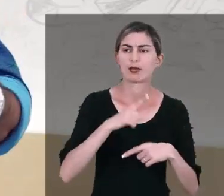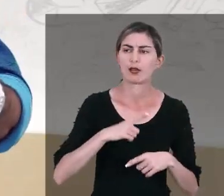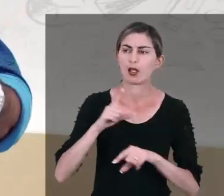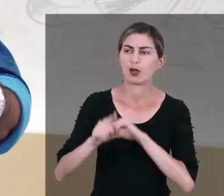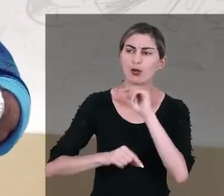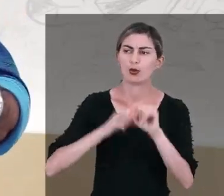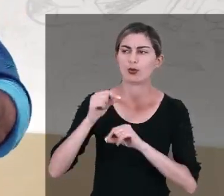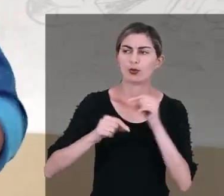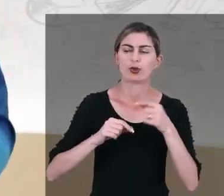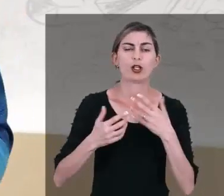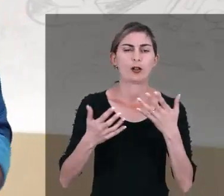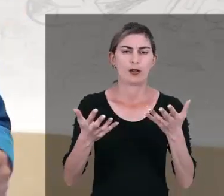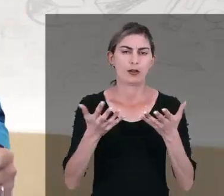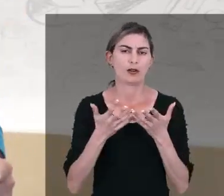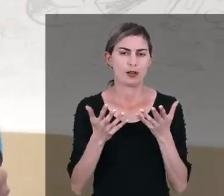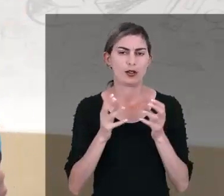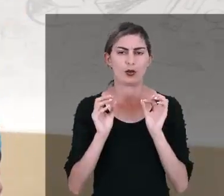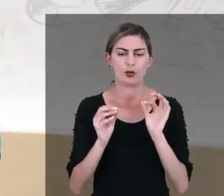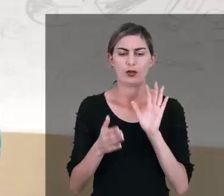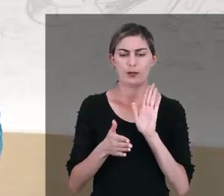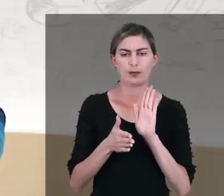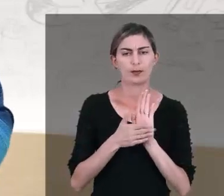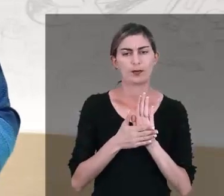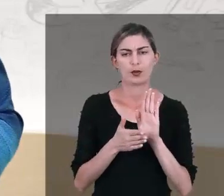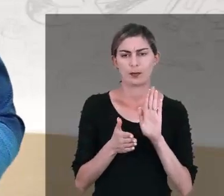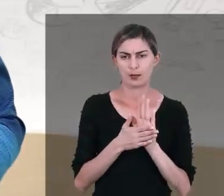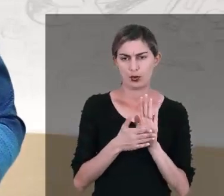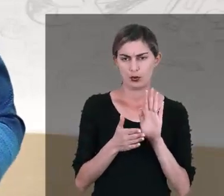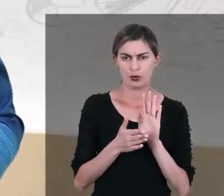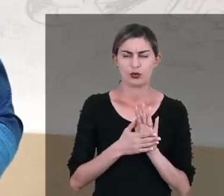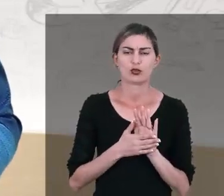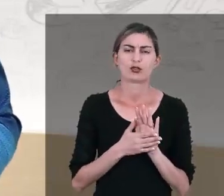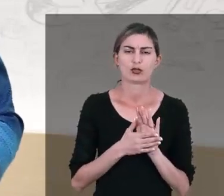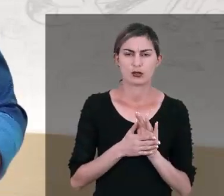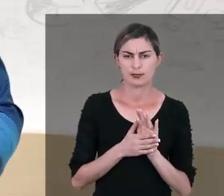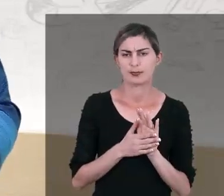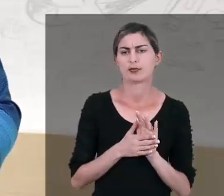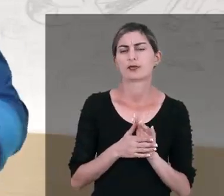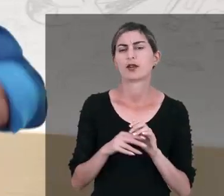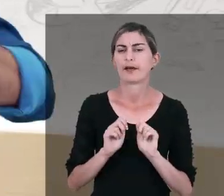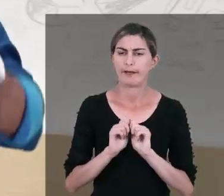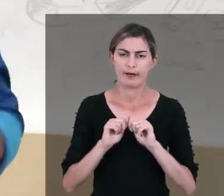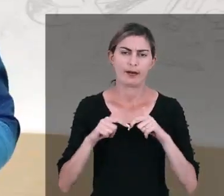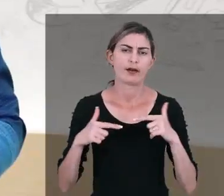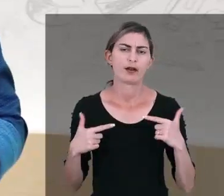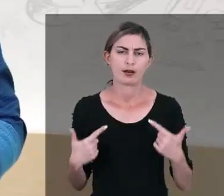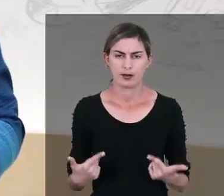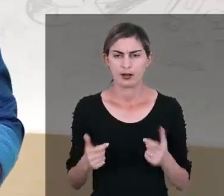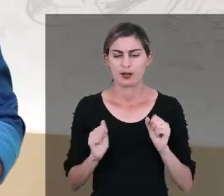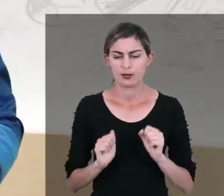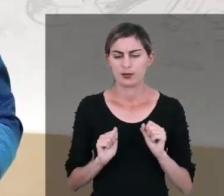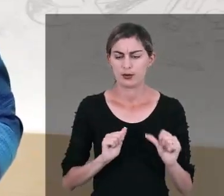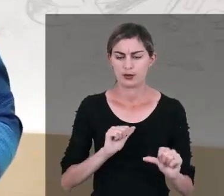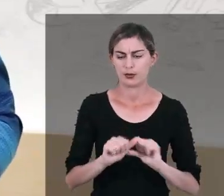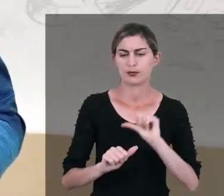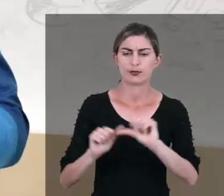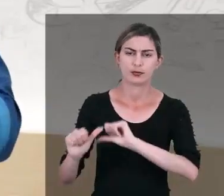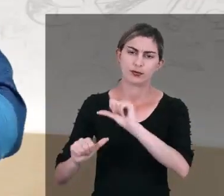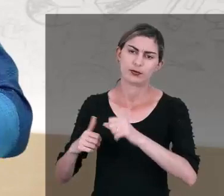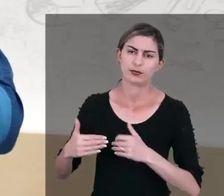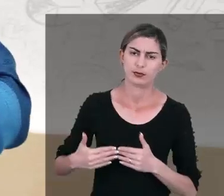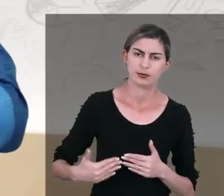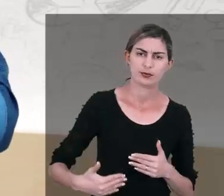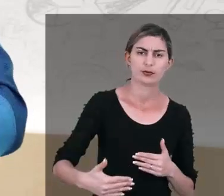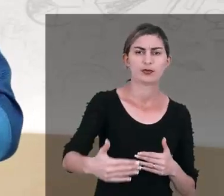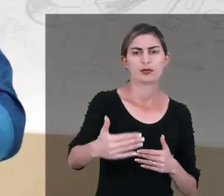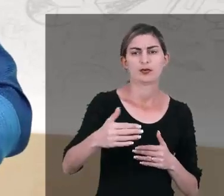pretende do espaço e a proposta que nós estamos dando para aquele espaço, que, claro, pode se modificar ao longo do tempo,